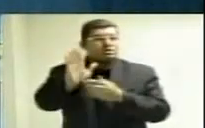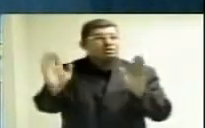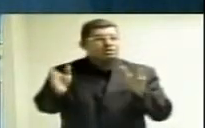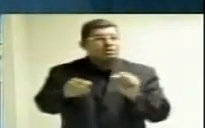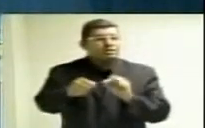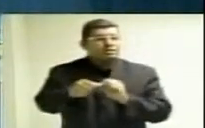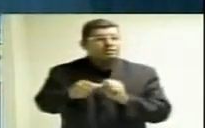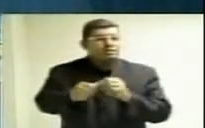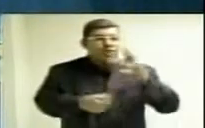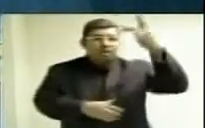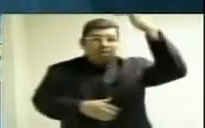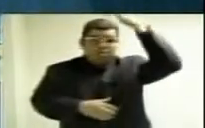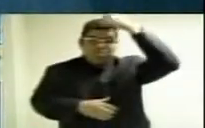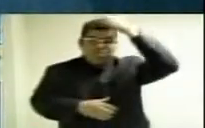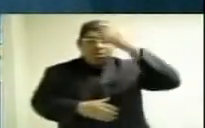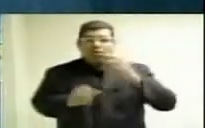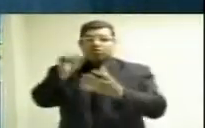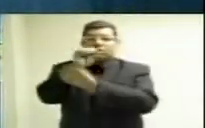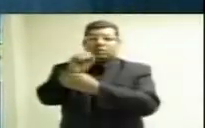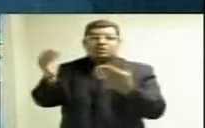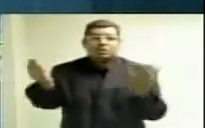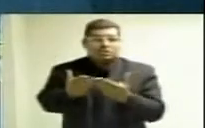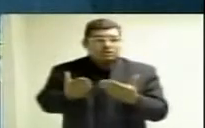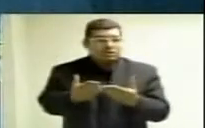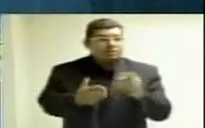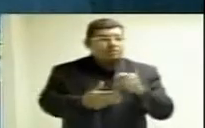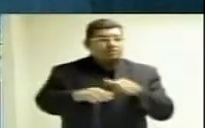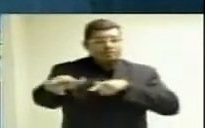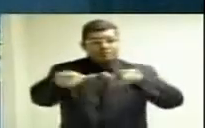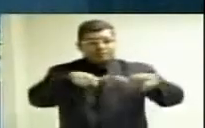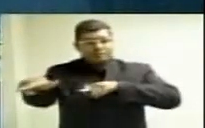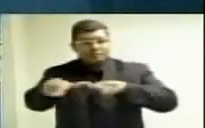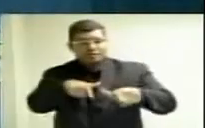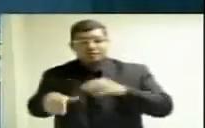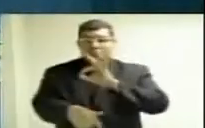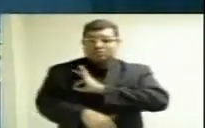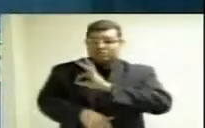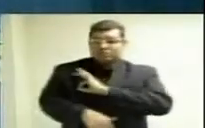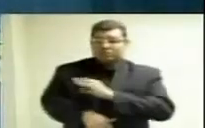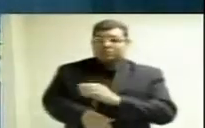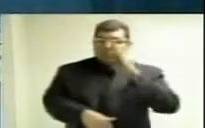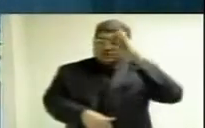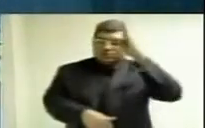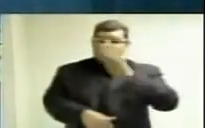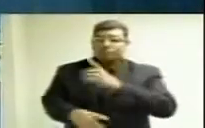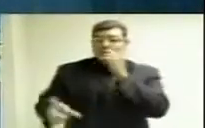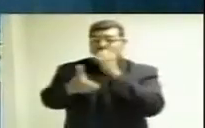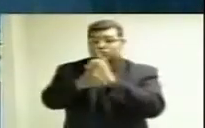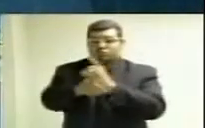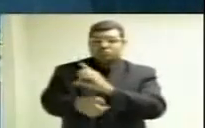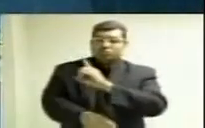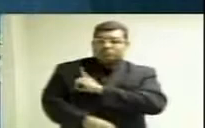gera uma absurda insegurança para os trabalhadores policiais, civis e militares que se encontram